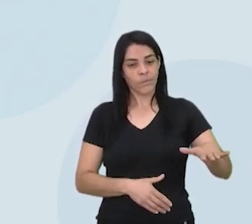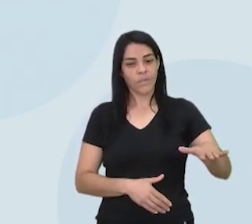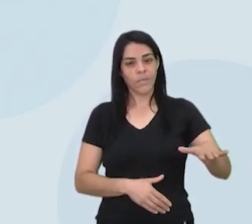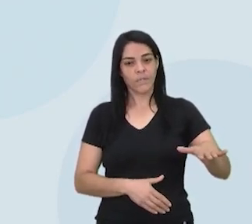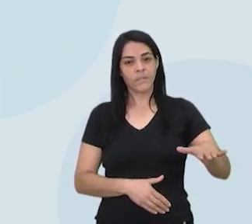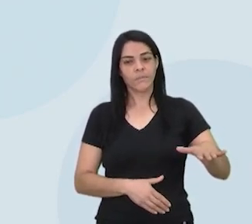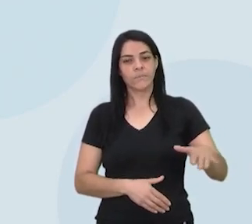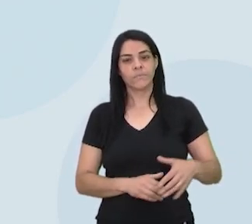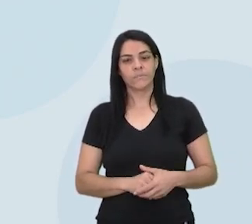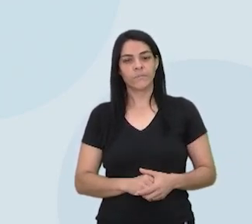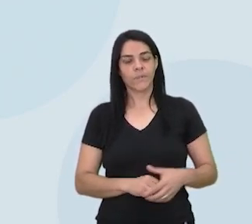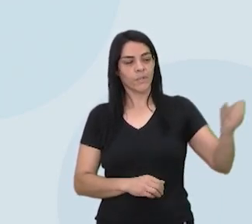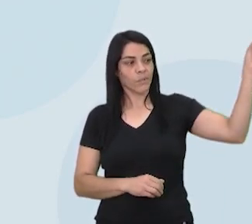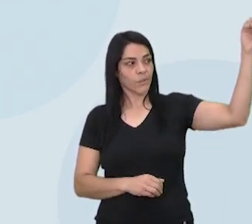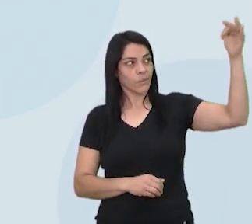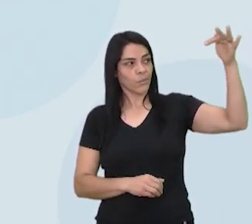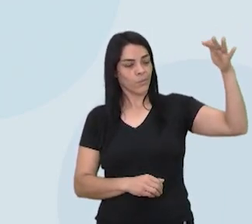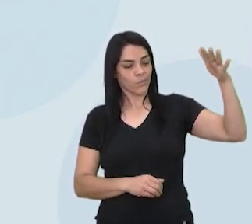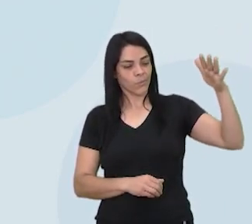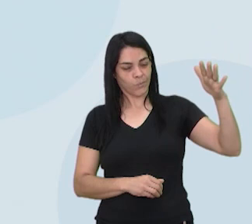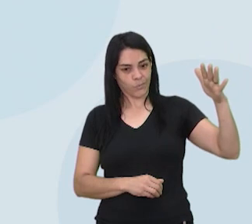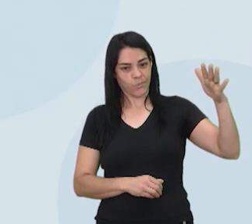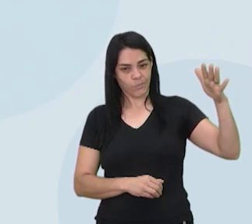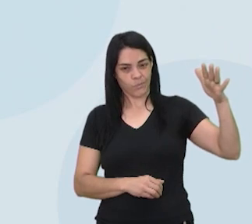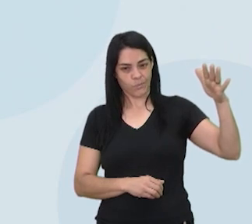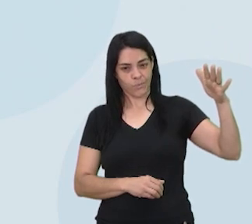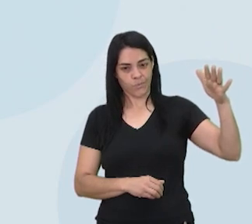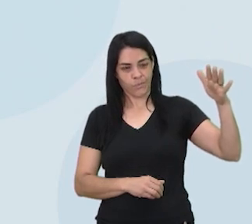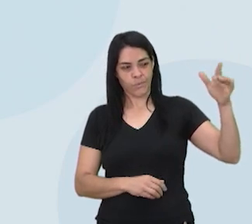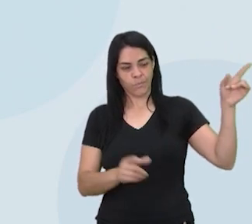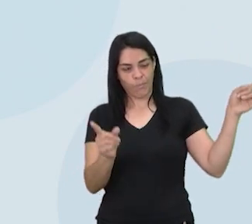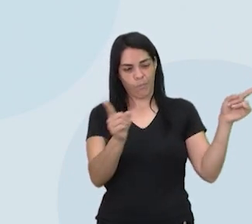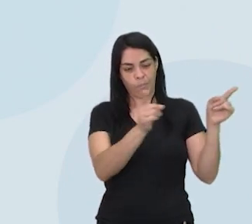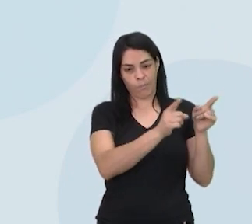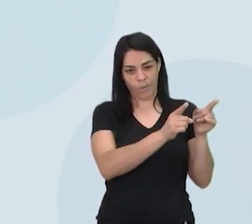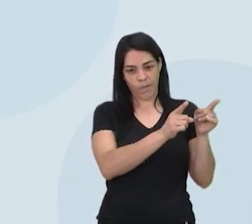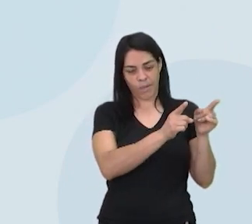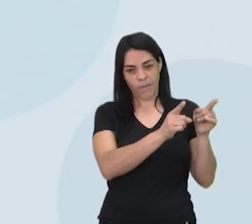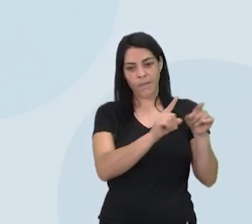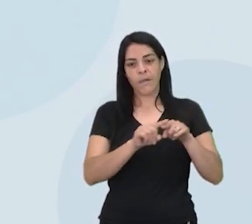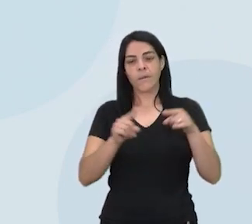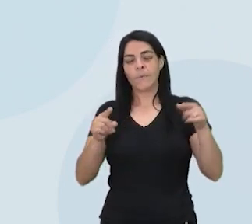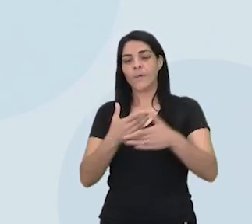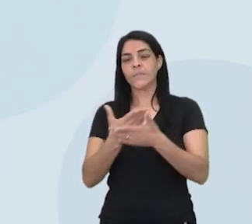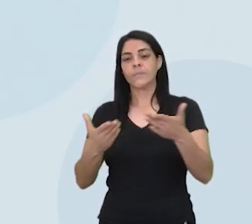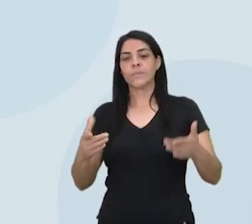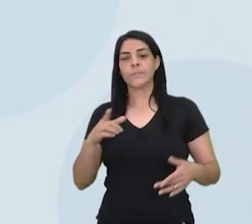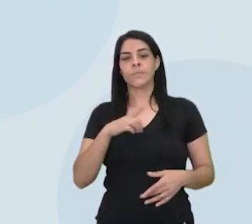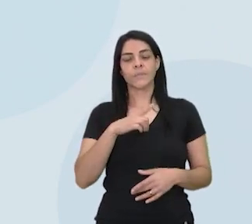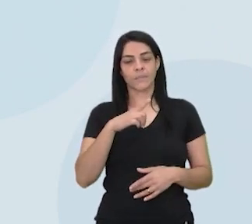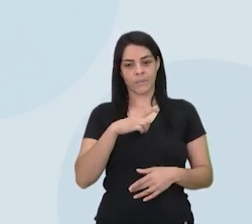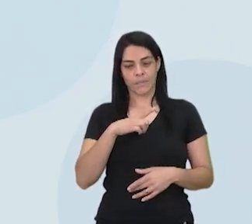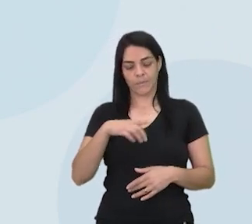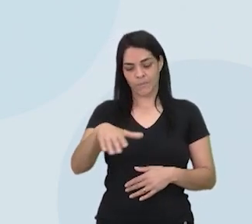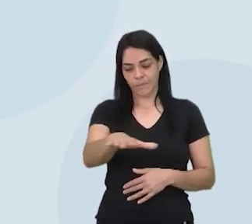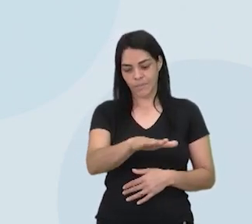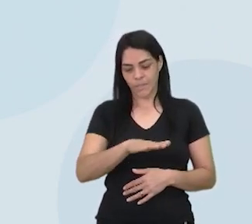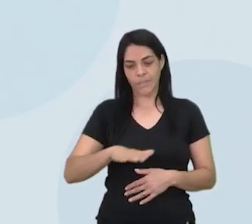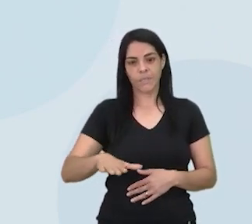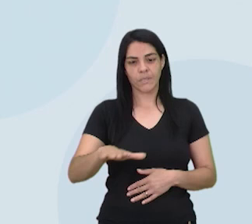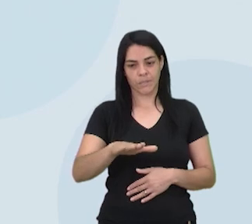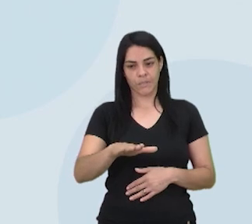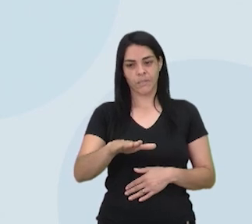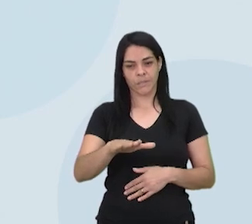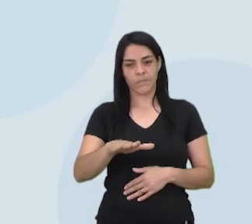de luminosidade, mas não tão grande. Aqui, a gente já tem outra região